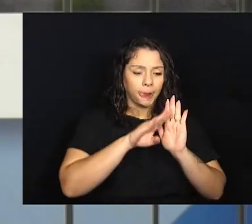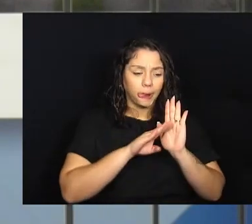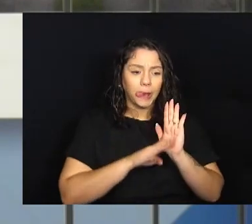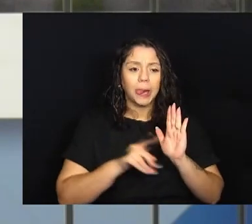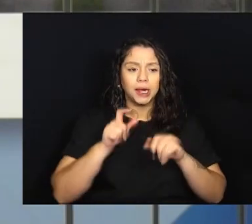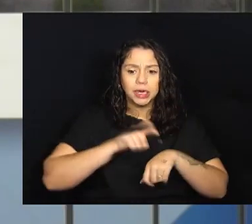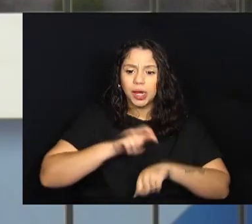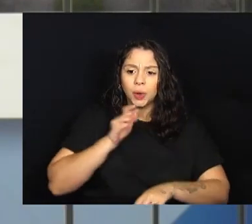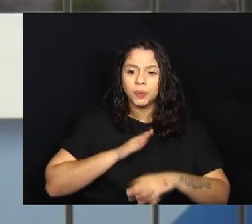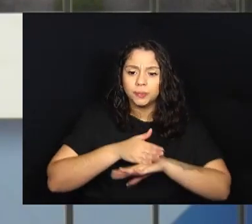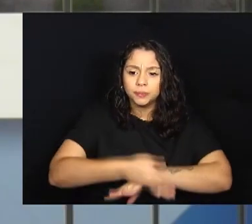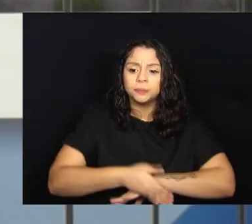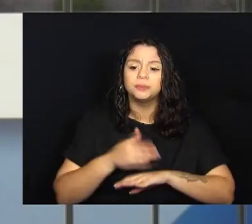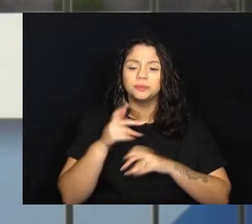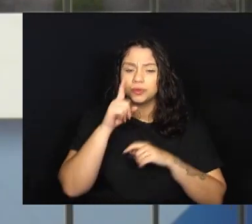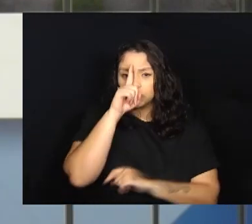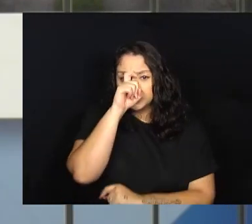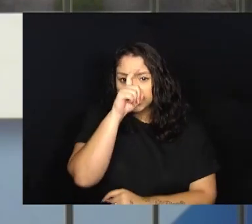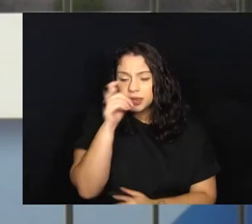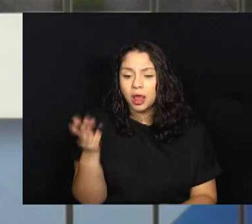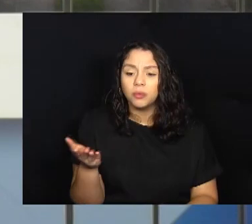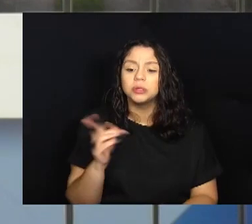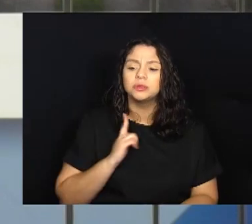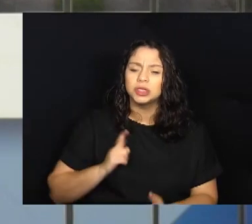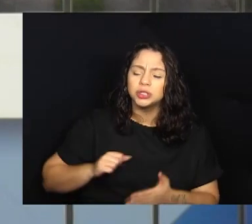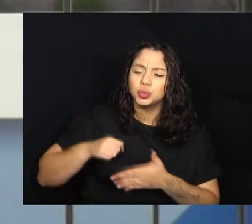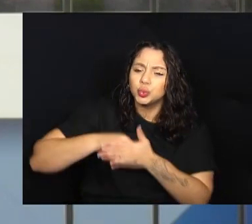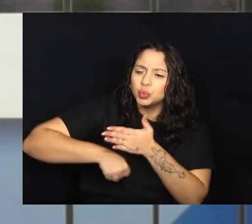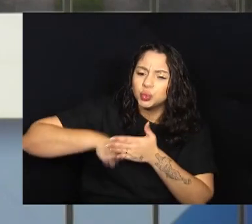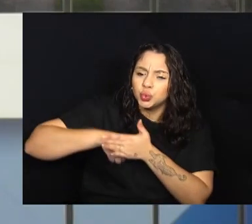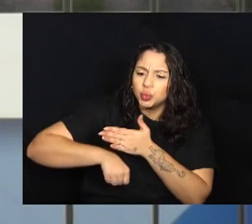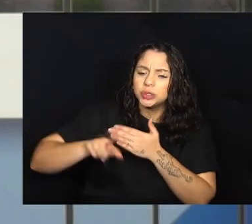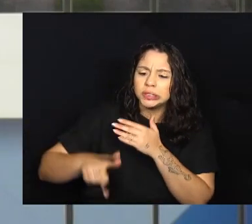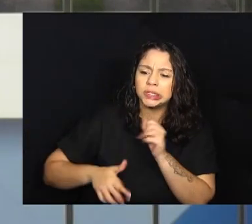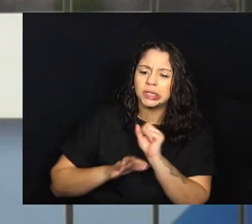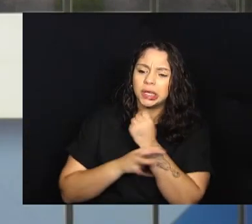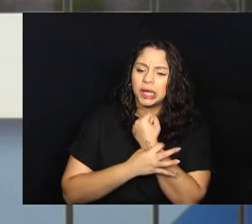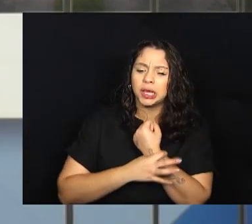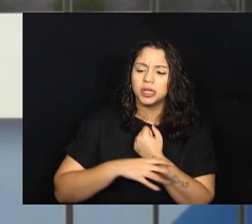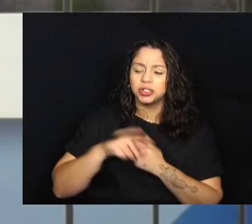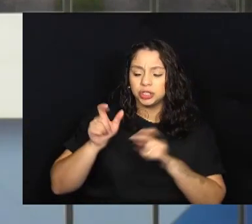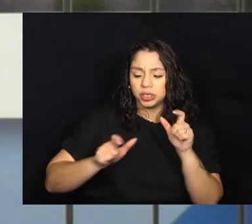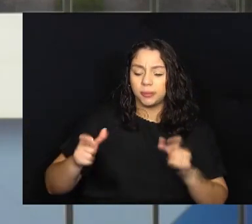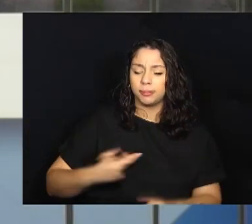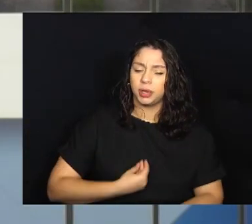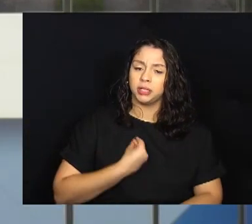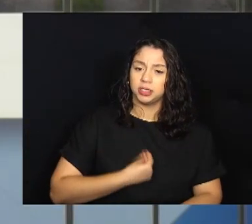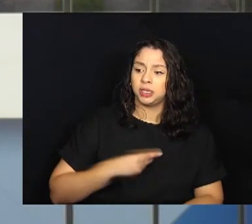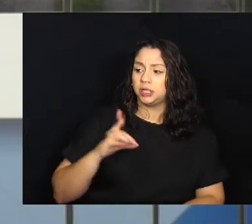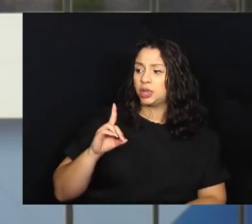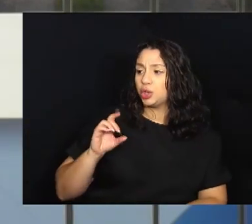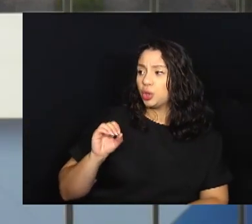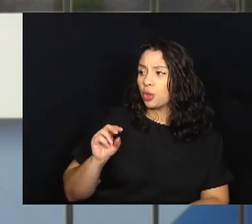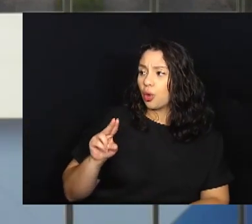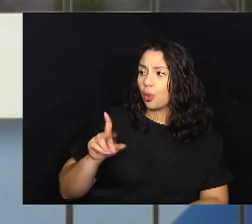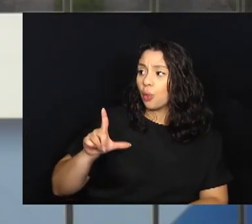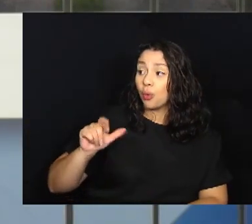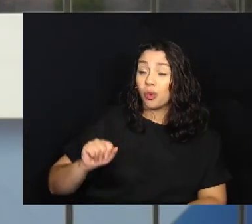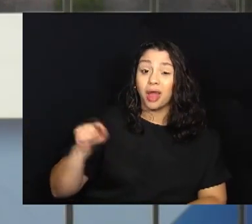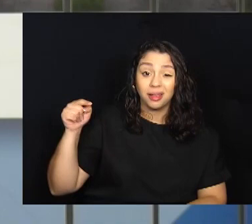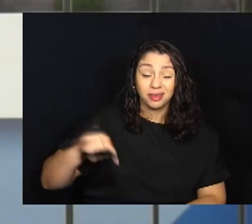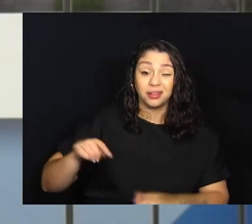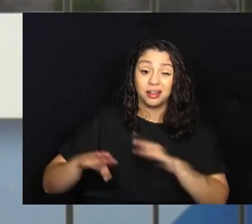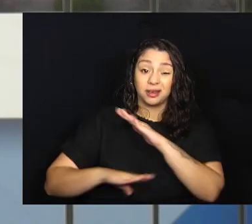entrada no hospital, né? A gente está numa luta para garantir também a presença das doulas, né? Tem um projeto que está tramitando há mais de 10 anos aqui